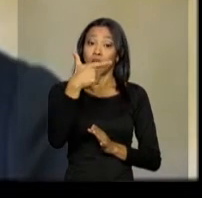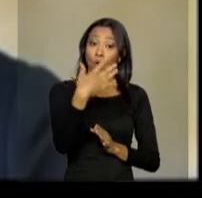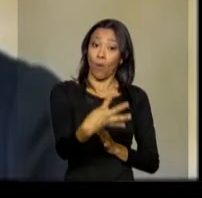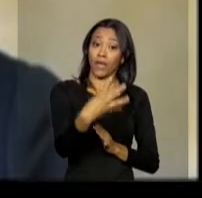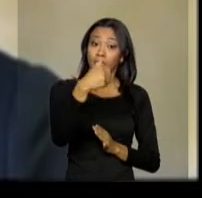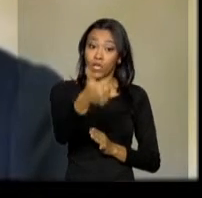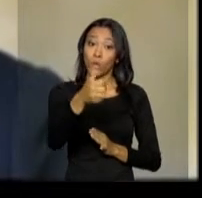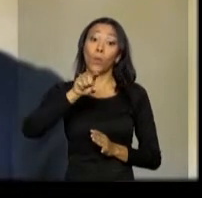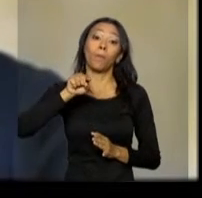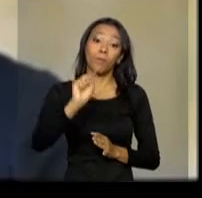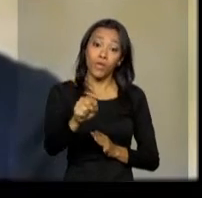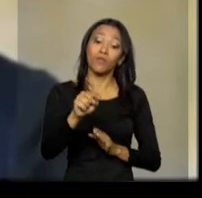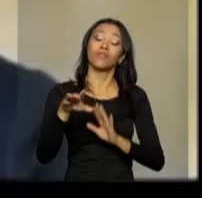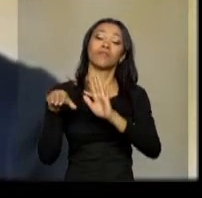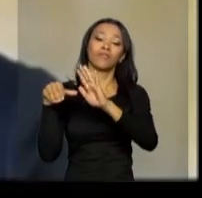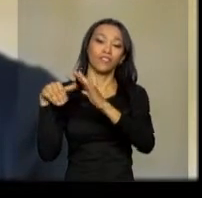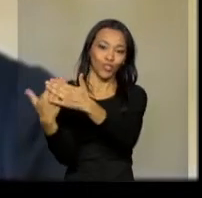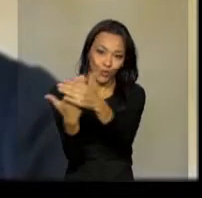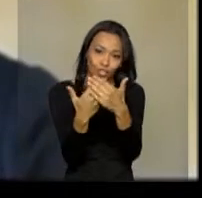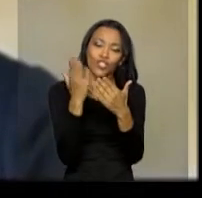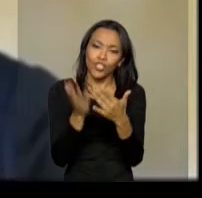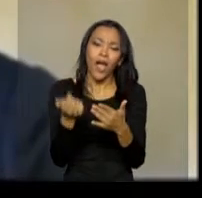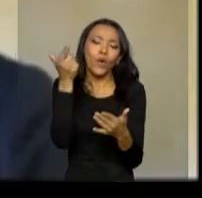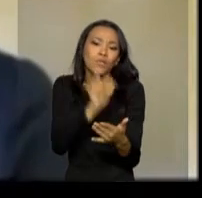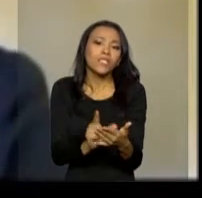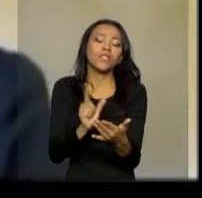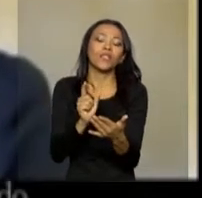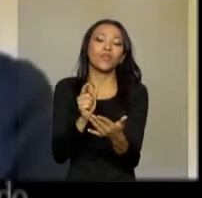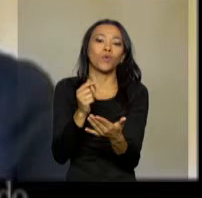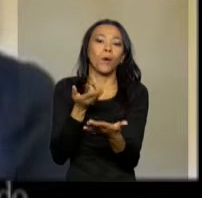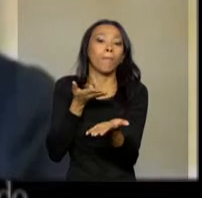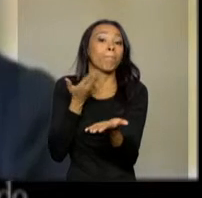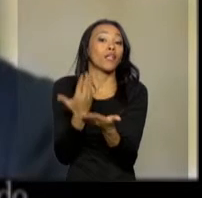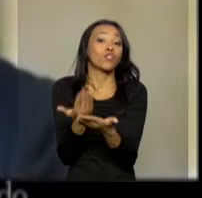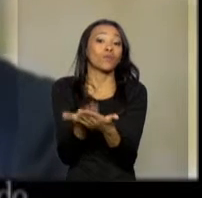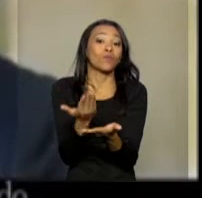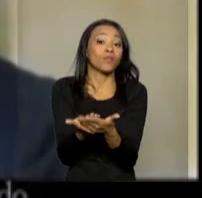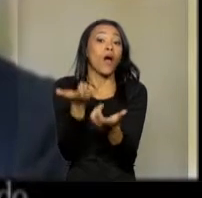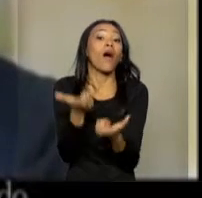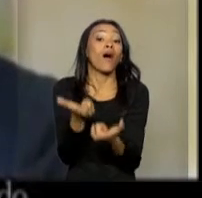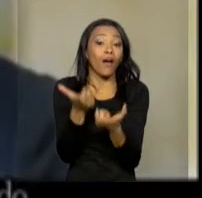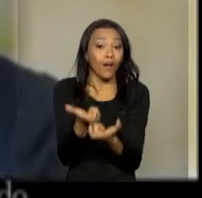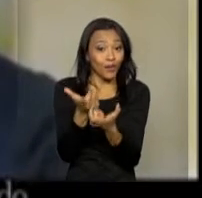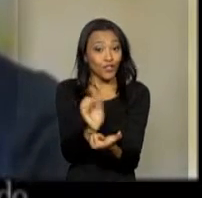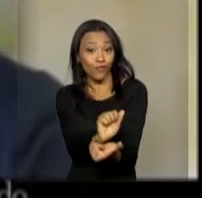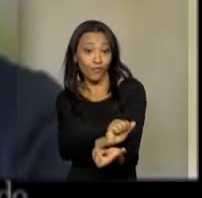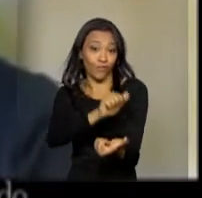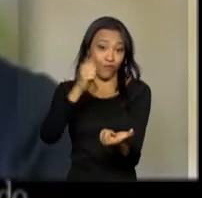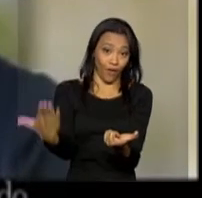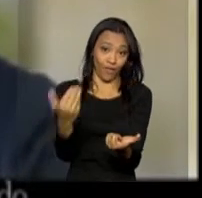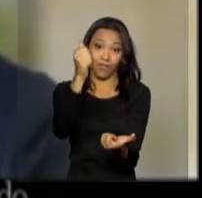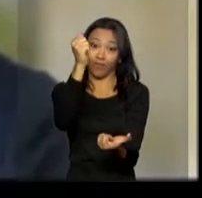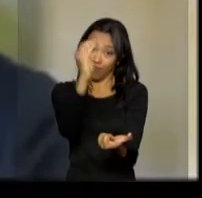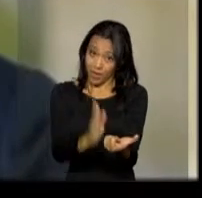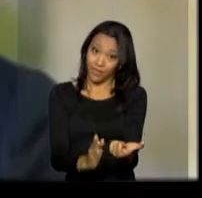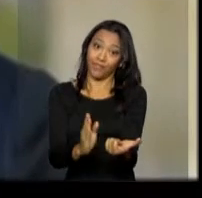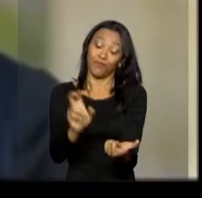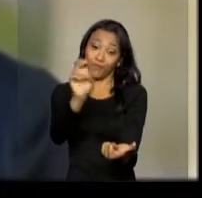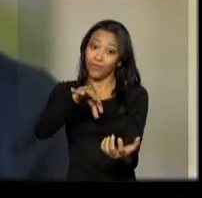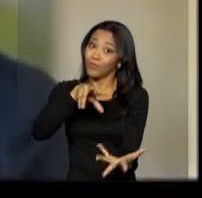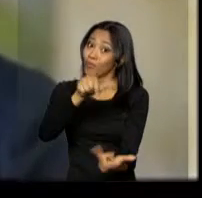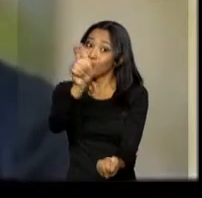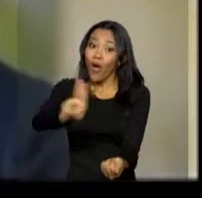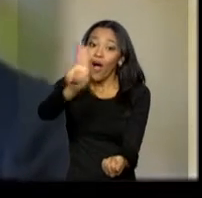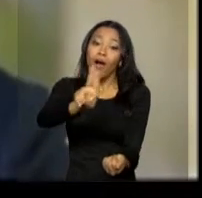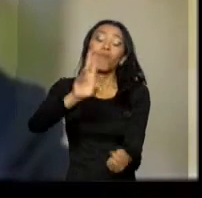estudantes brasileiros já tiveram bolsas aprovadas para estudar nas melhores universidades do mundo no